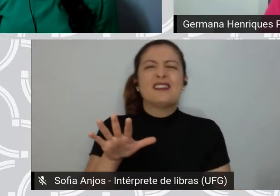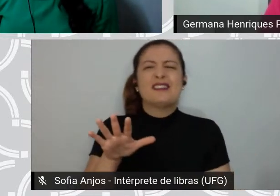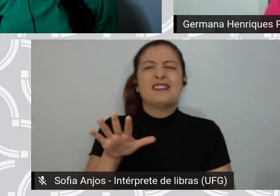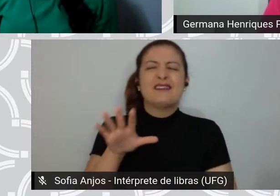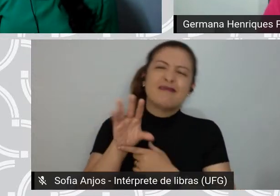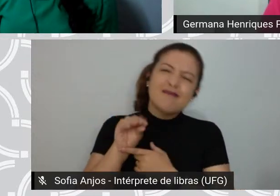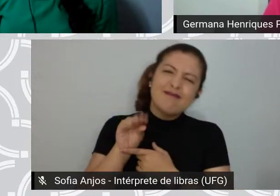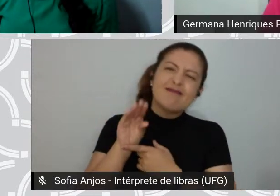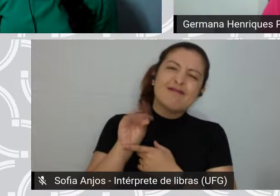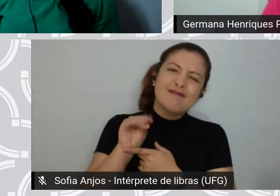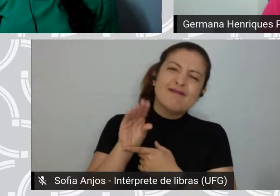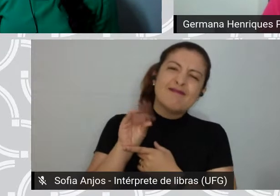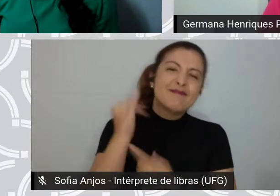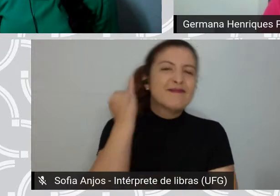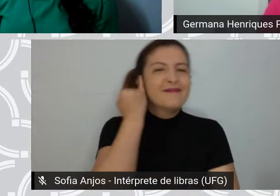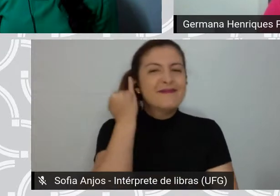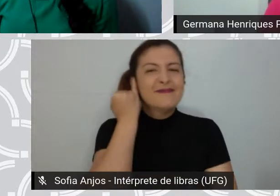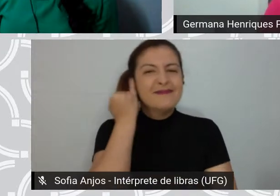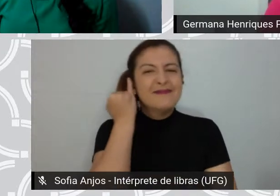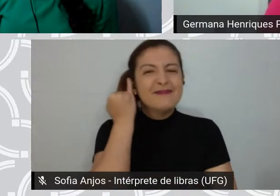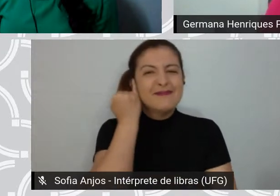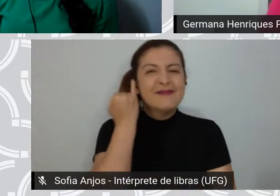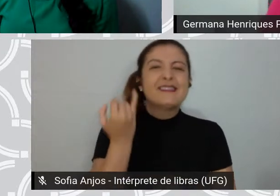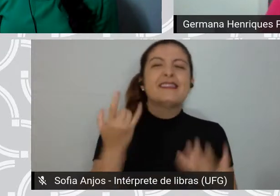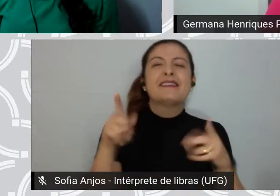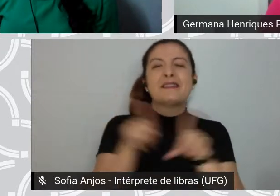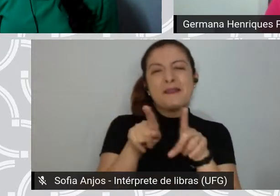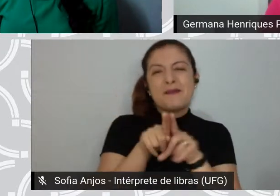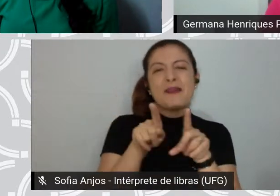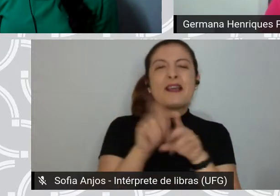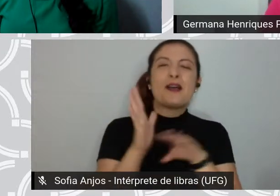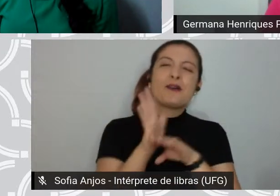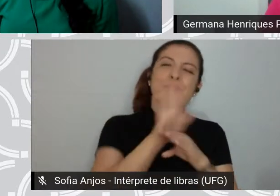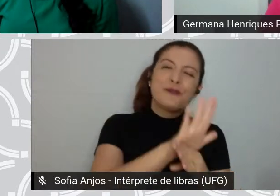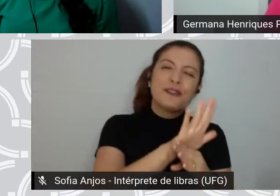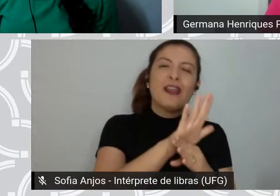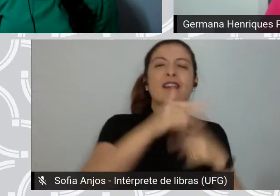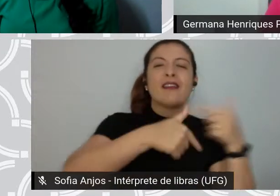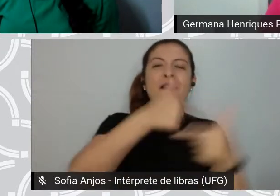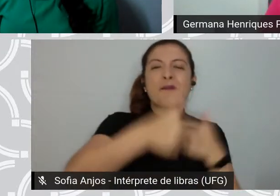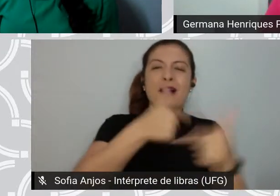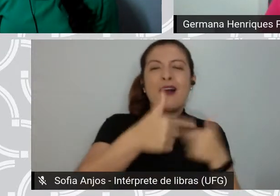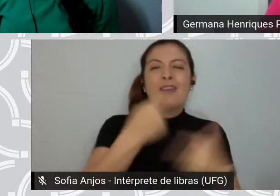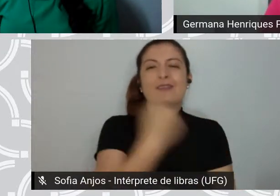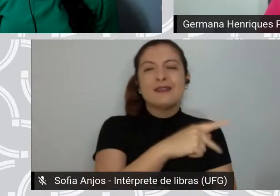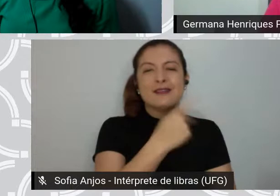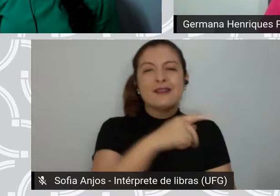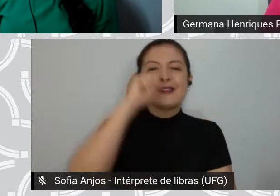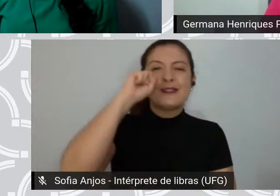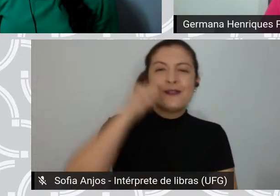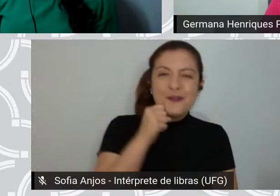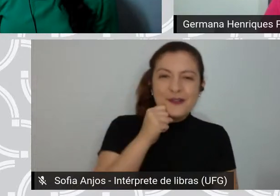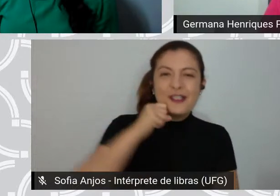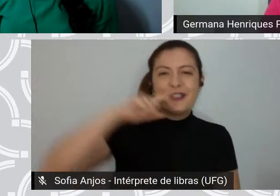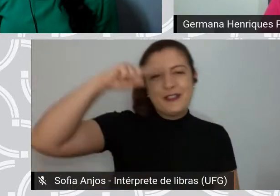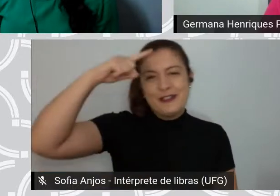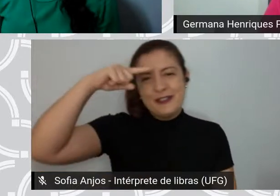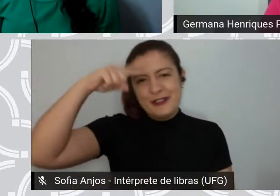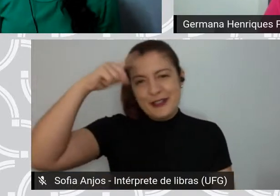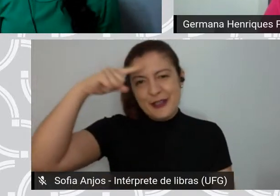pouco a vida dos queridos Sofia e Diego na interpretação de livros.